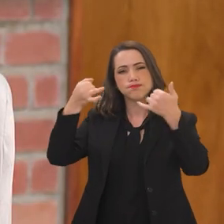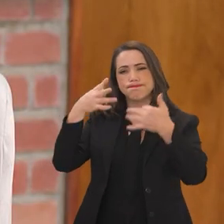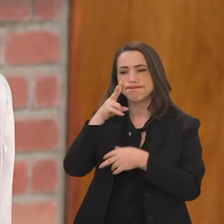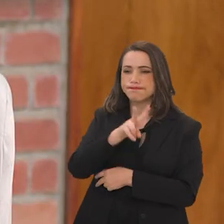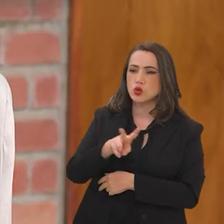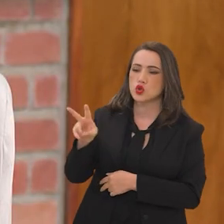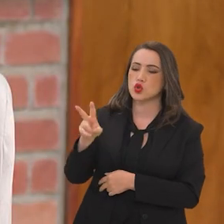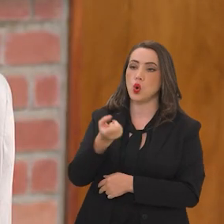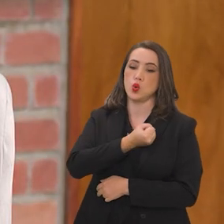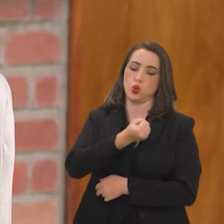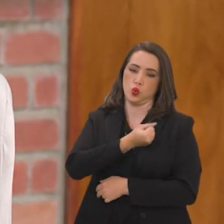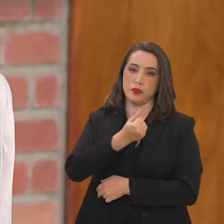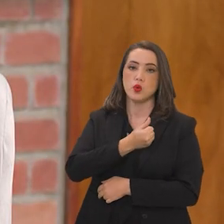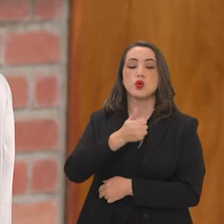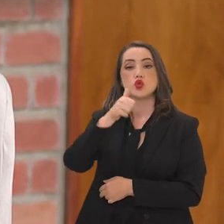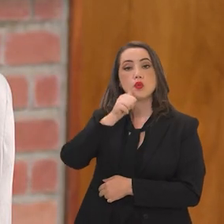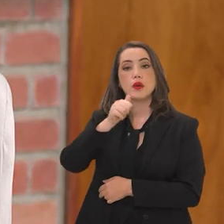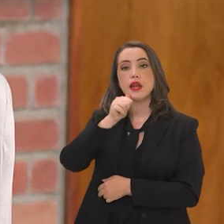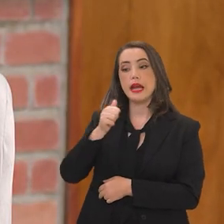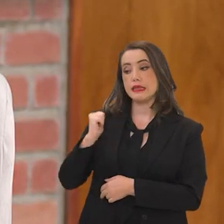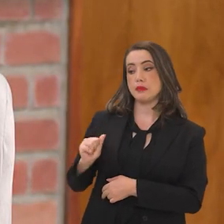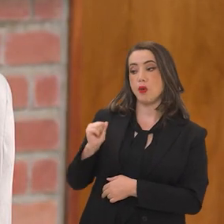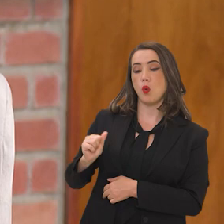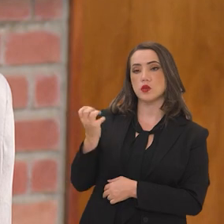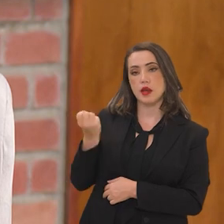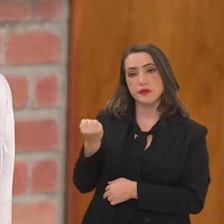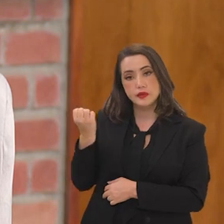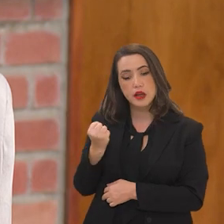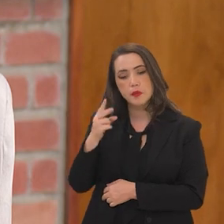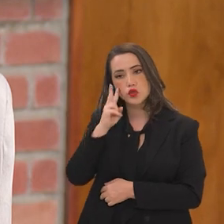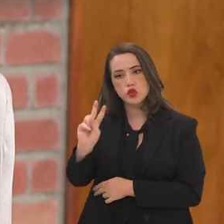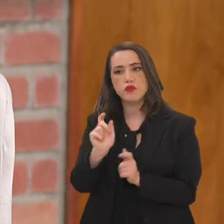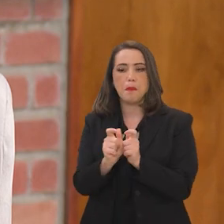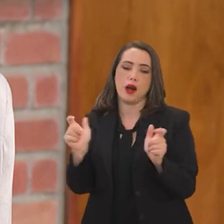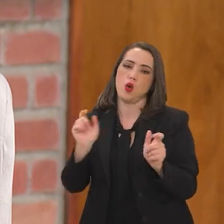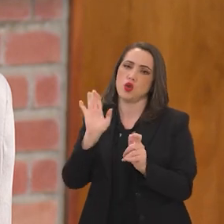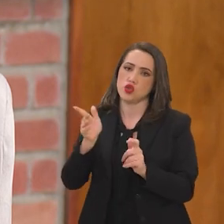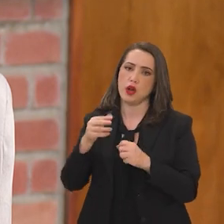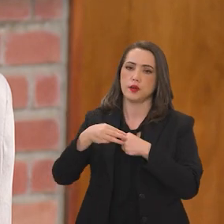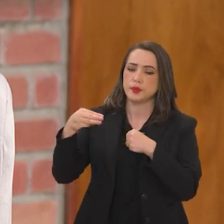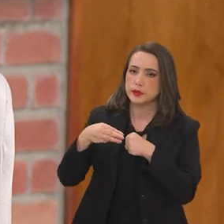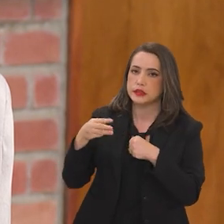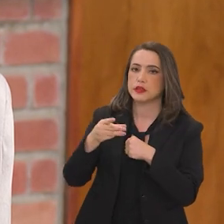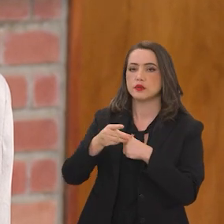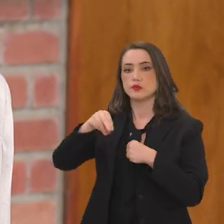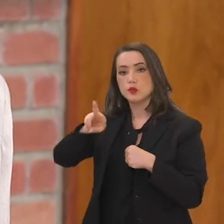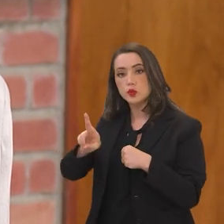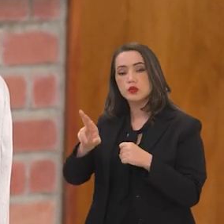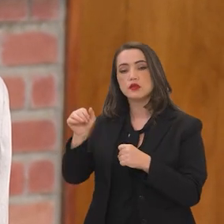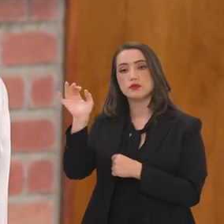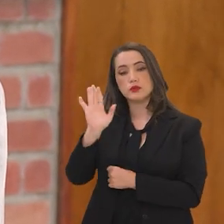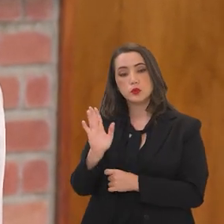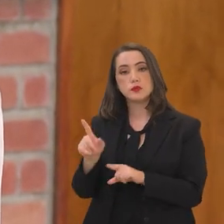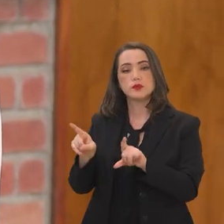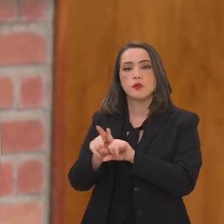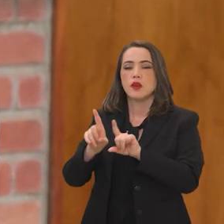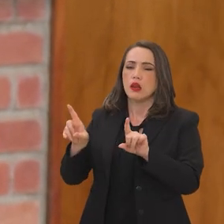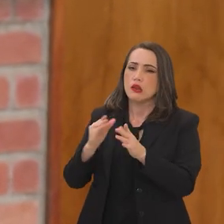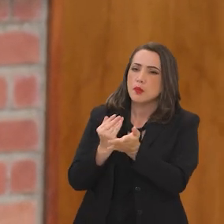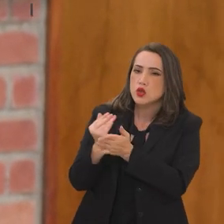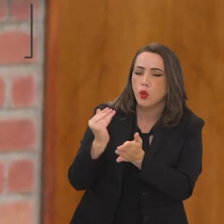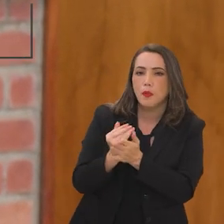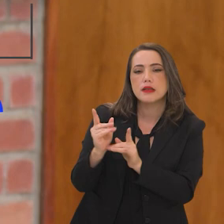olha o número de bolsistas né a gente já vê aquelas mulheres já são a maioria nos mestrados nos doutorados do Brasil e já